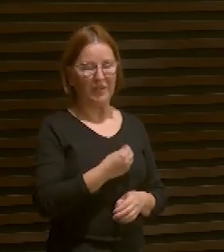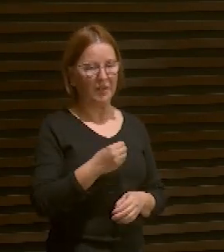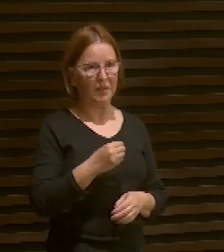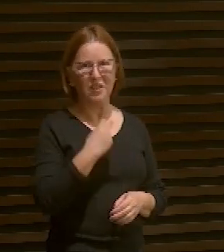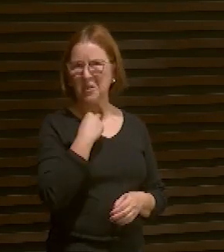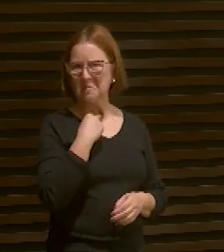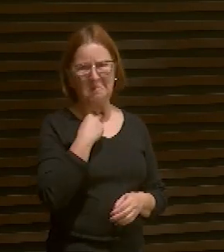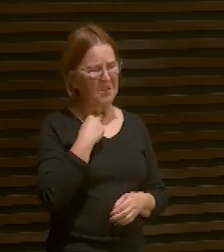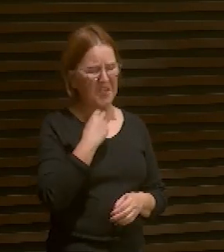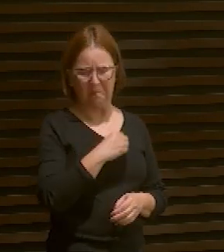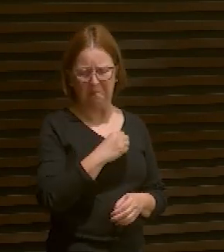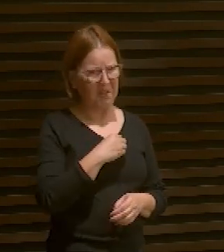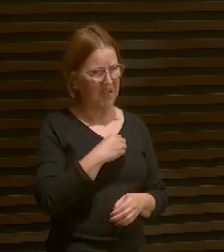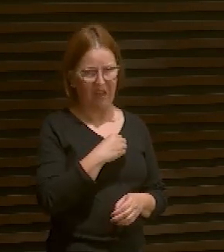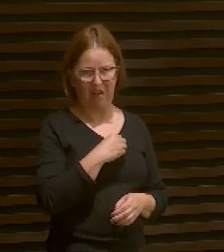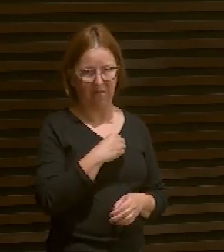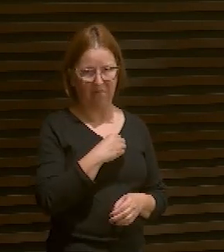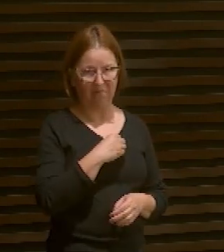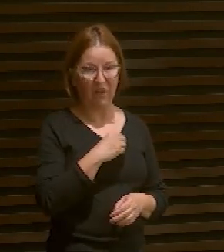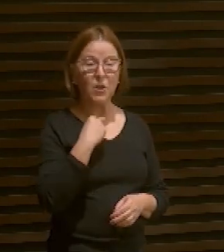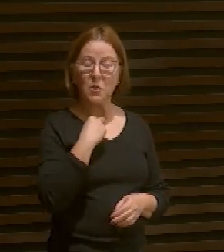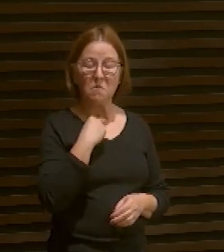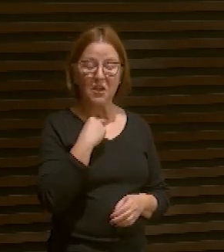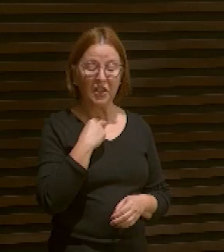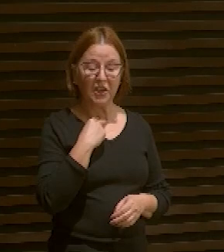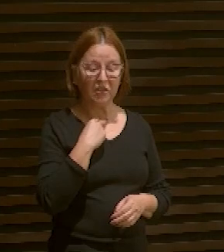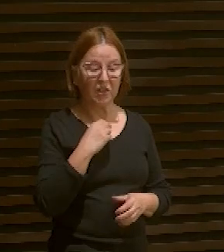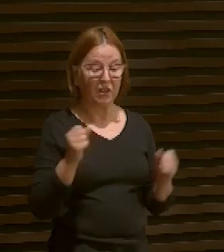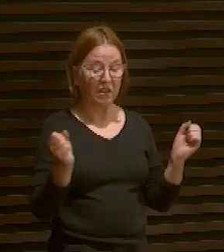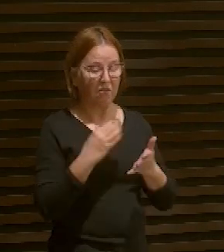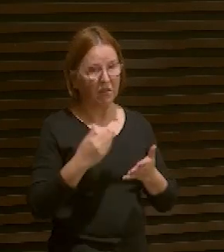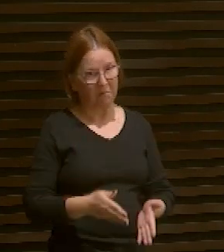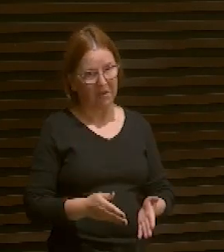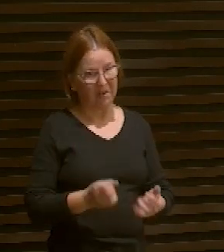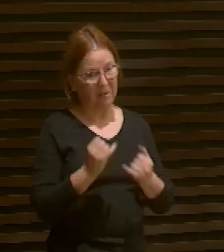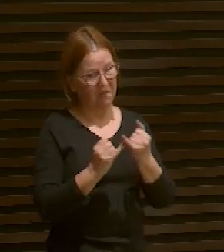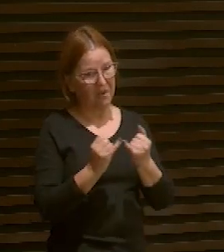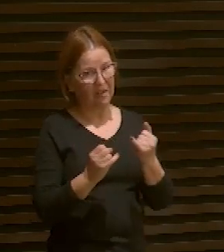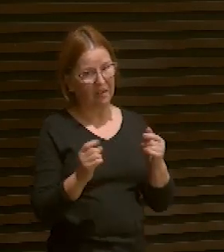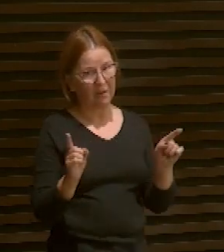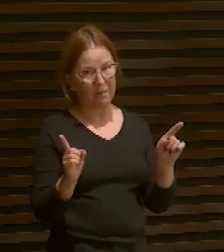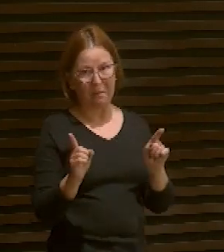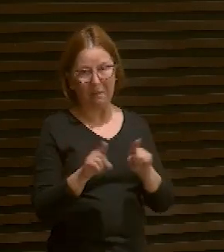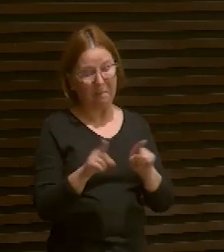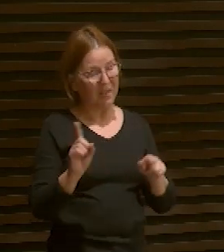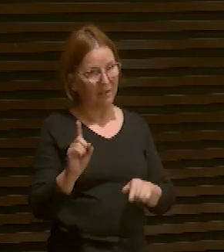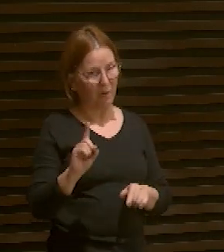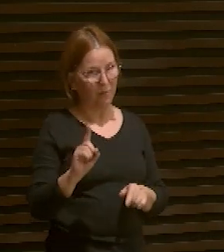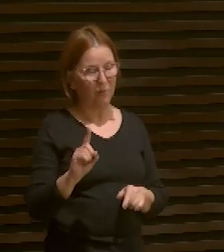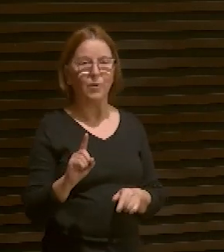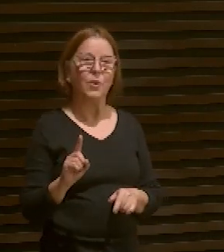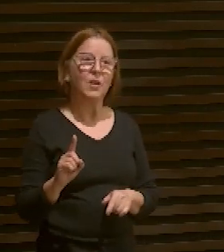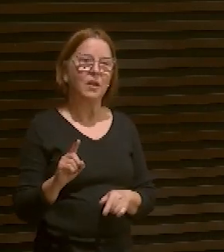vida cristã. Não pode ser de novo nascido, que parece ser, mas não é. Não pode ser de crente carnal.